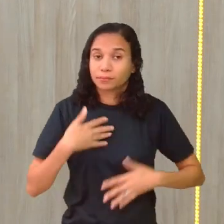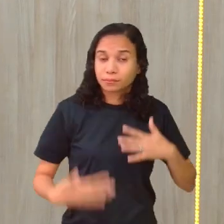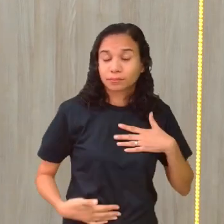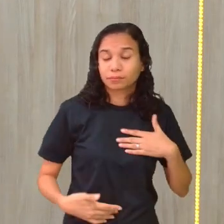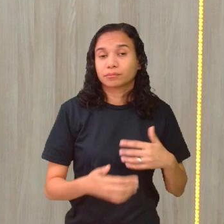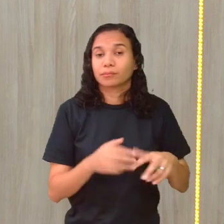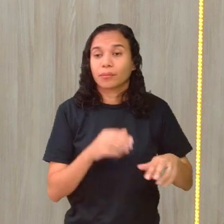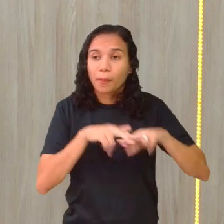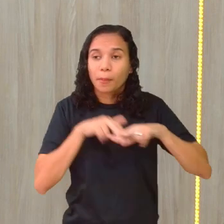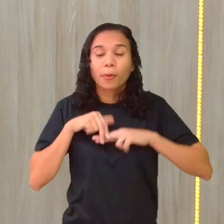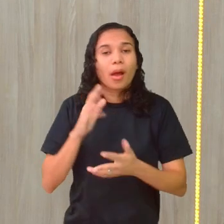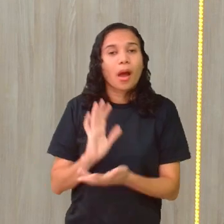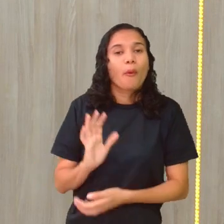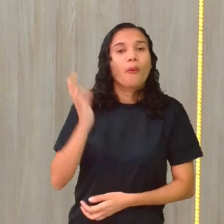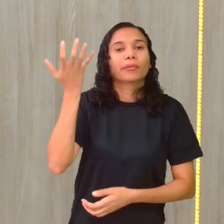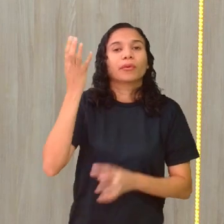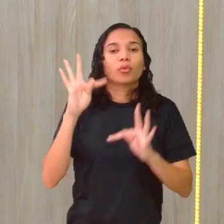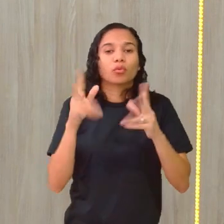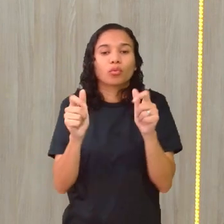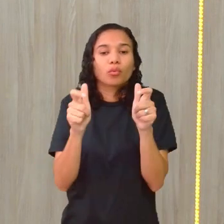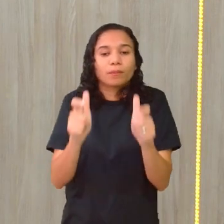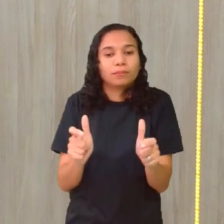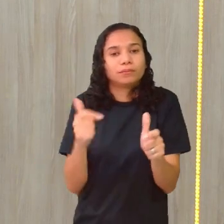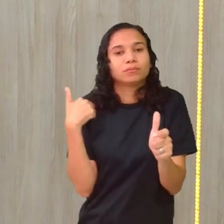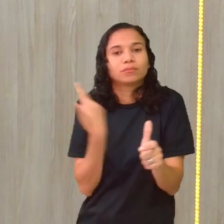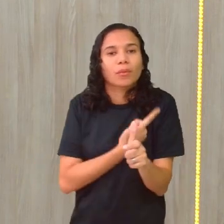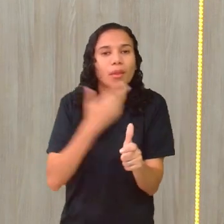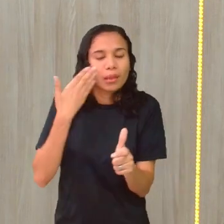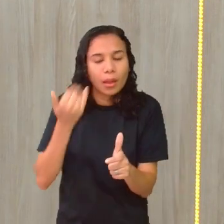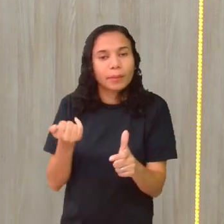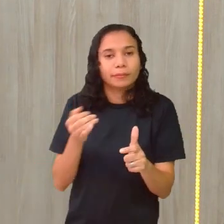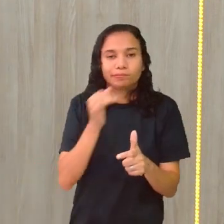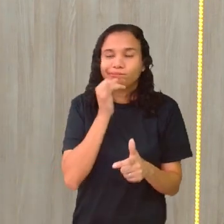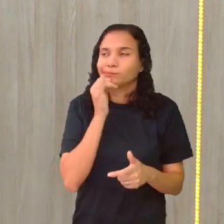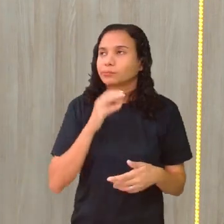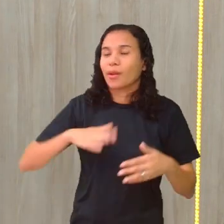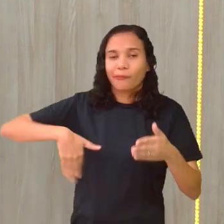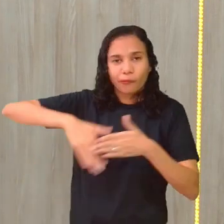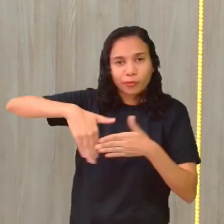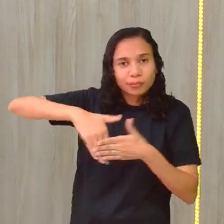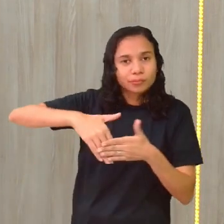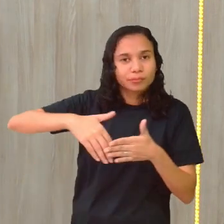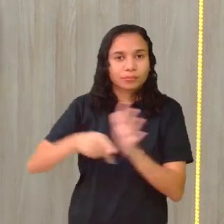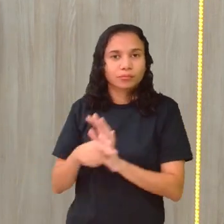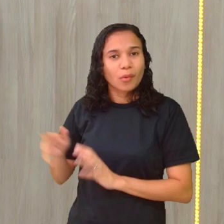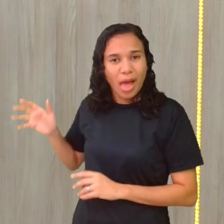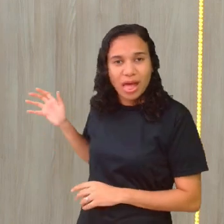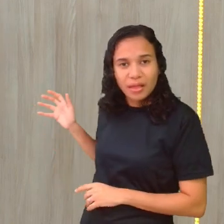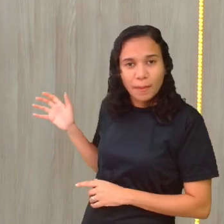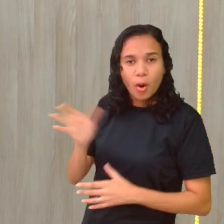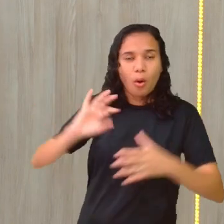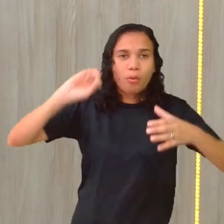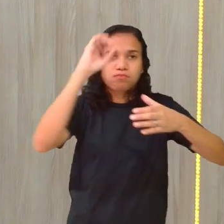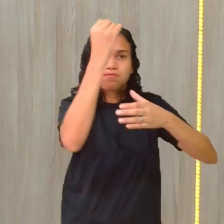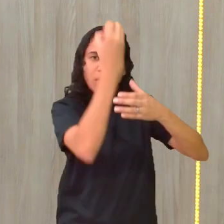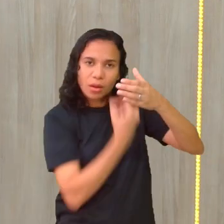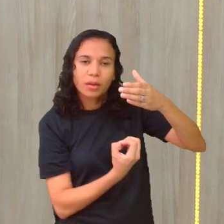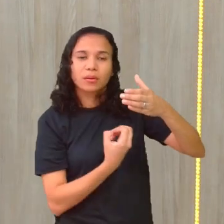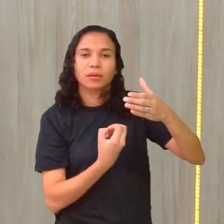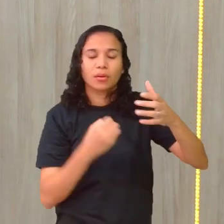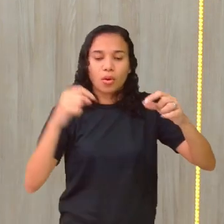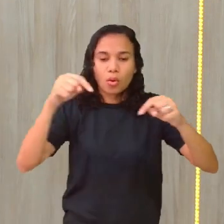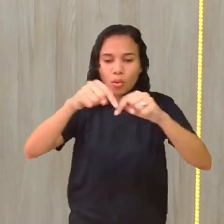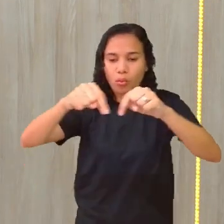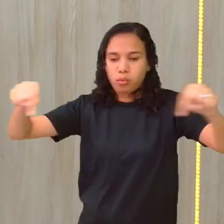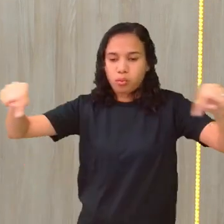Acontece que todo o ambiente ele é muito previsível. A gente vai jogar um futebol, um handebol, um basquete. A